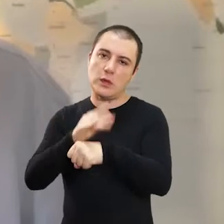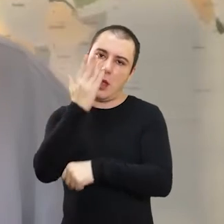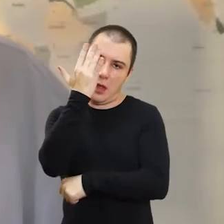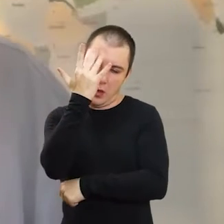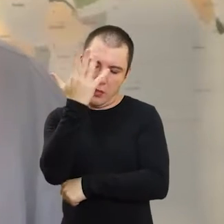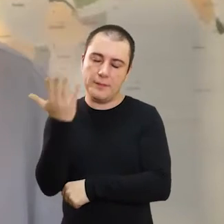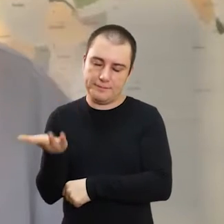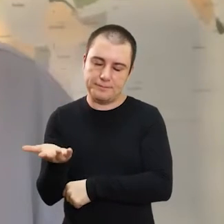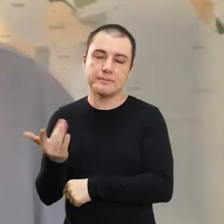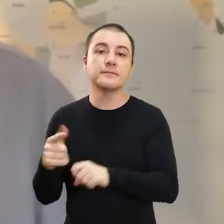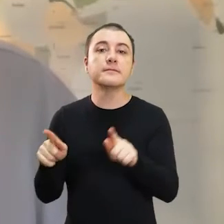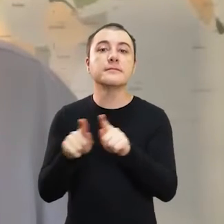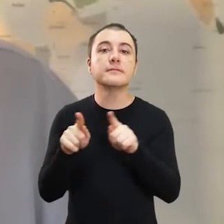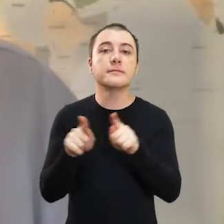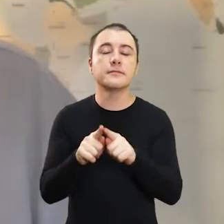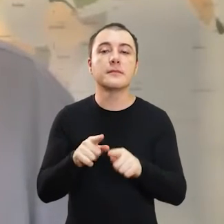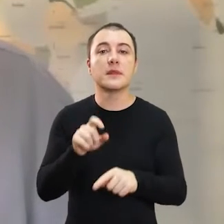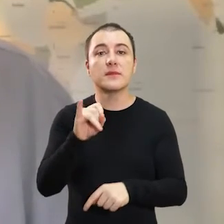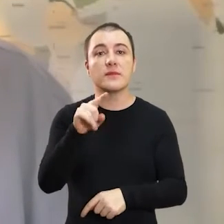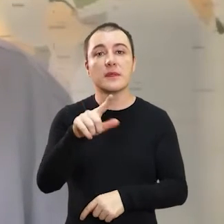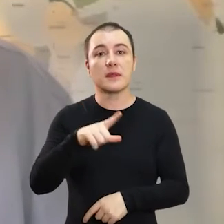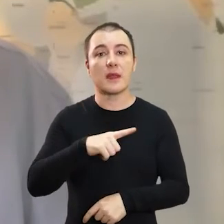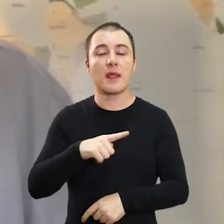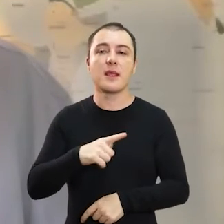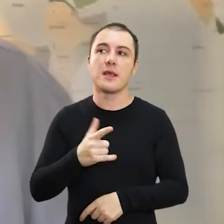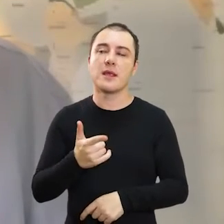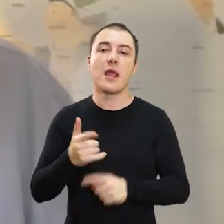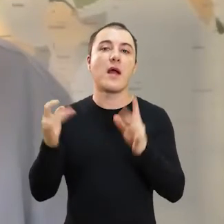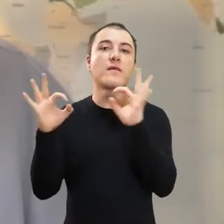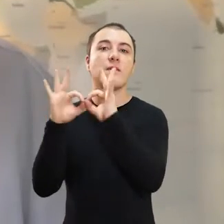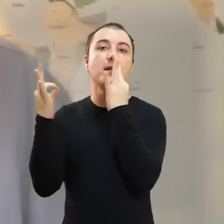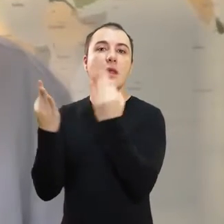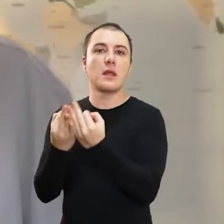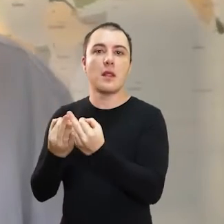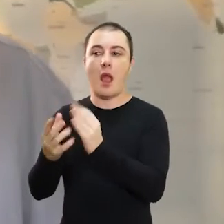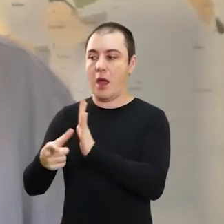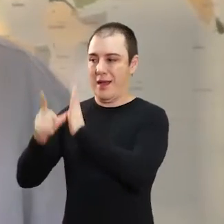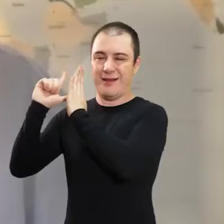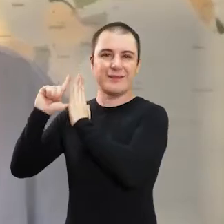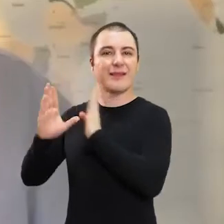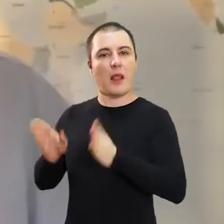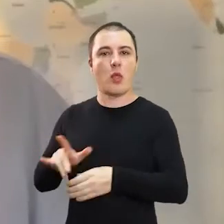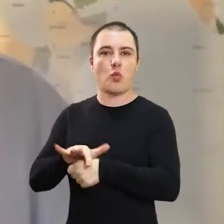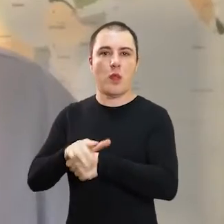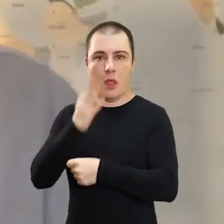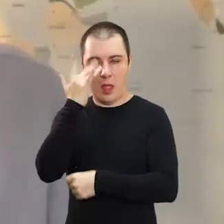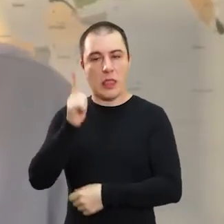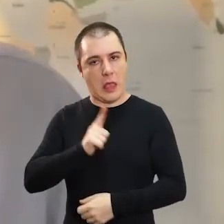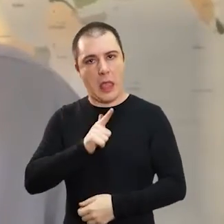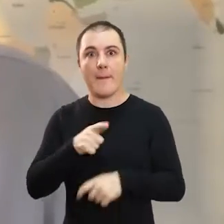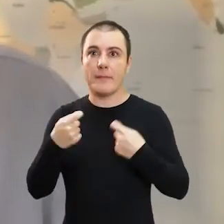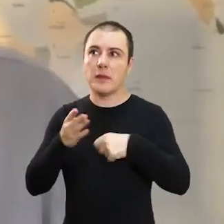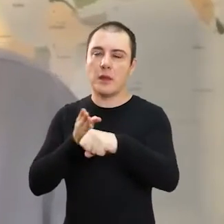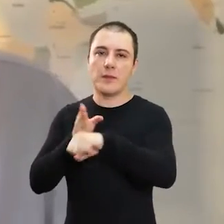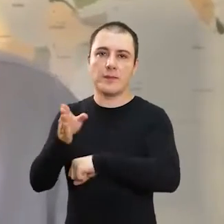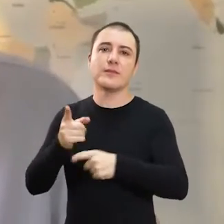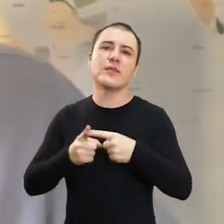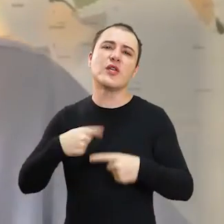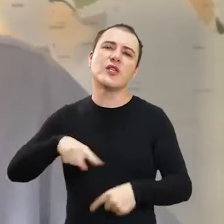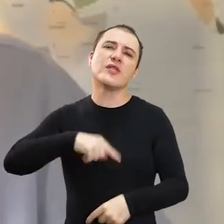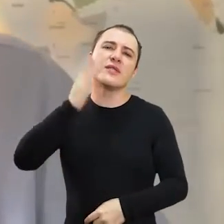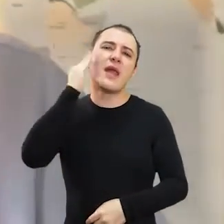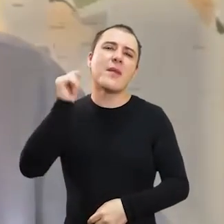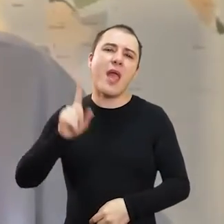doença, e principalmente se você tiver algum antecedente. Por quê? A gente sabe hoje, né, que ela